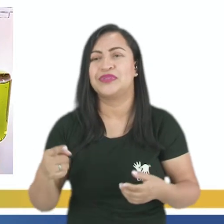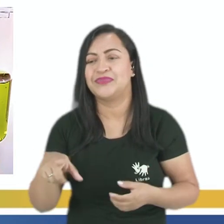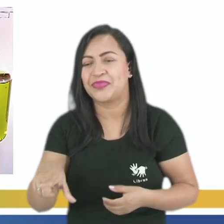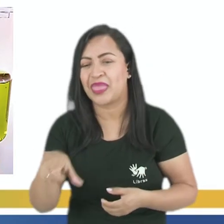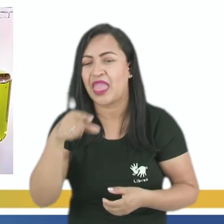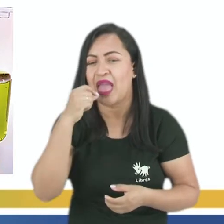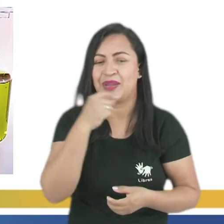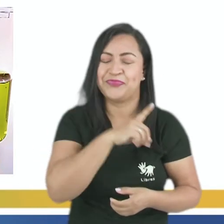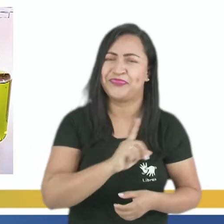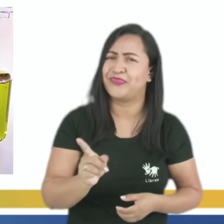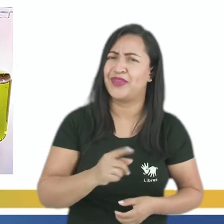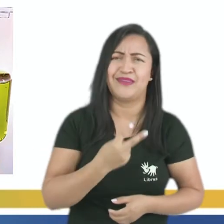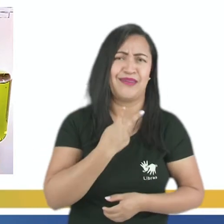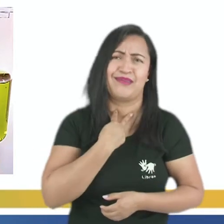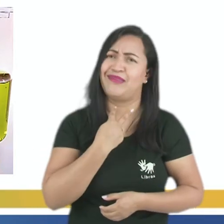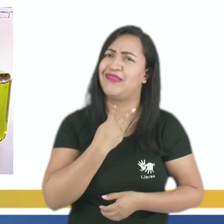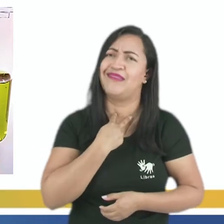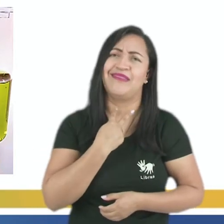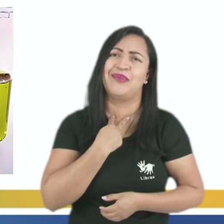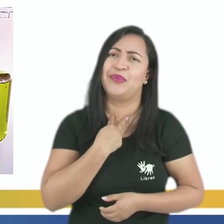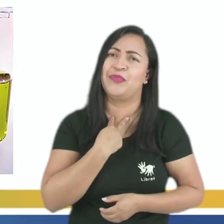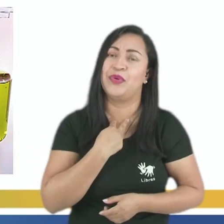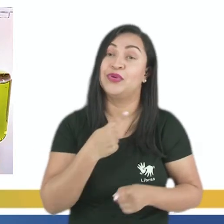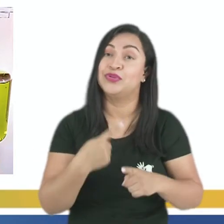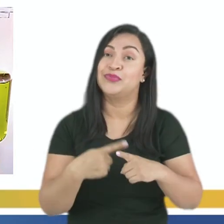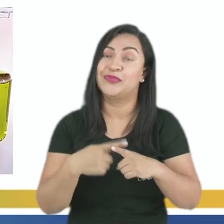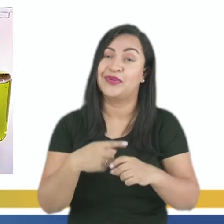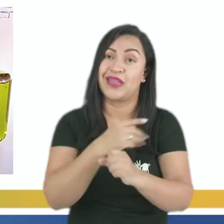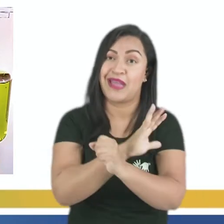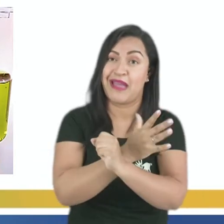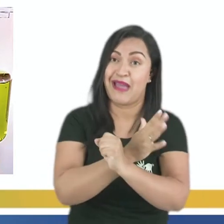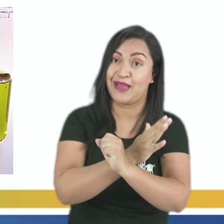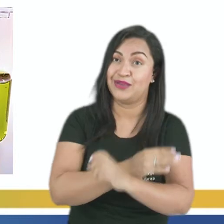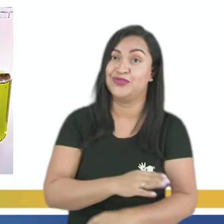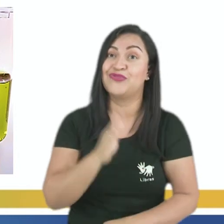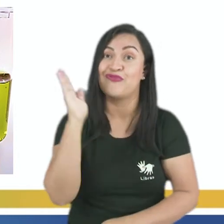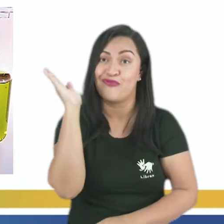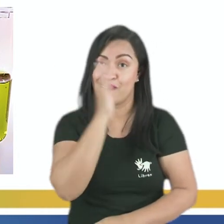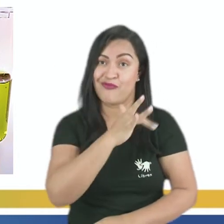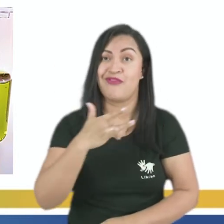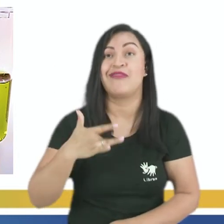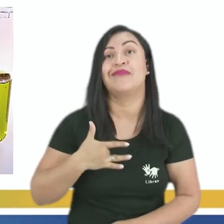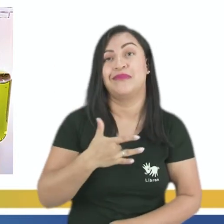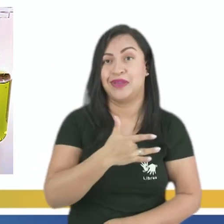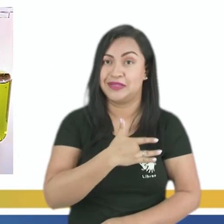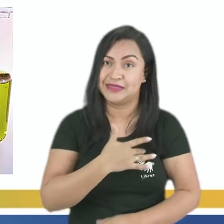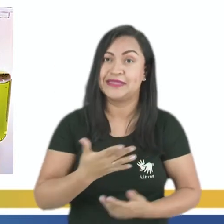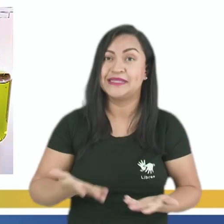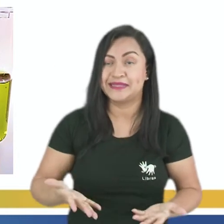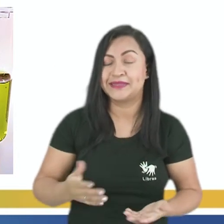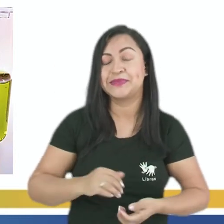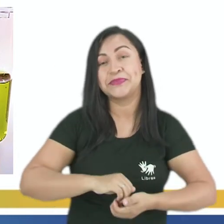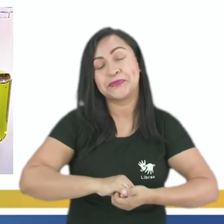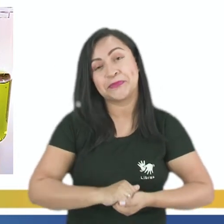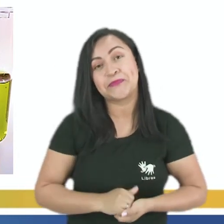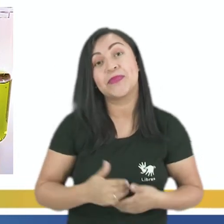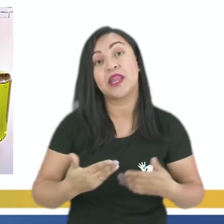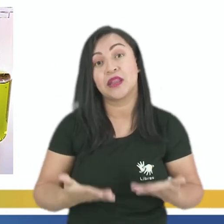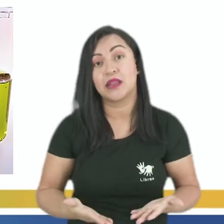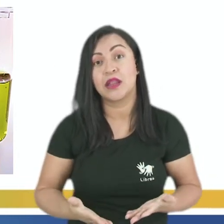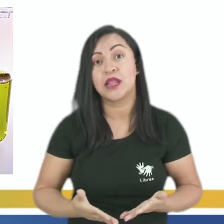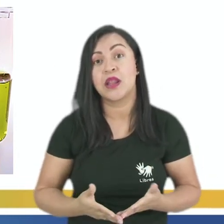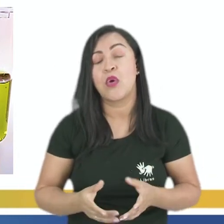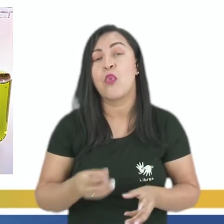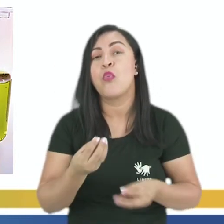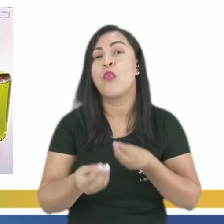todo tipo de substância, porque muitos ácidos e bases são substâncias tóxicas, são substâncias corrosivas. Então, uma